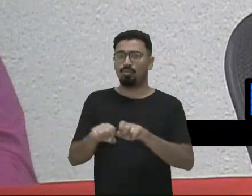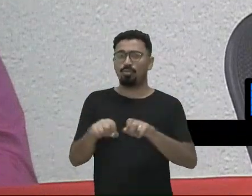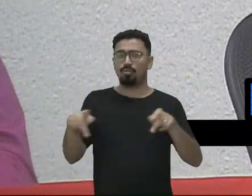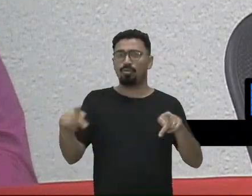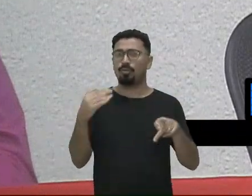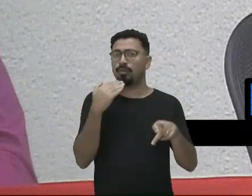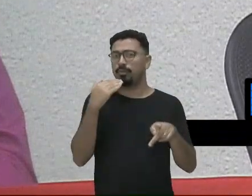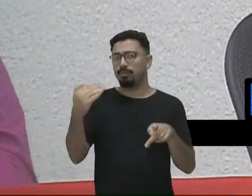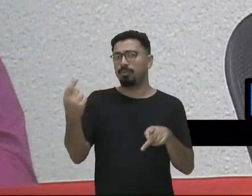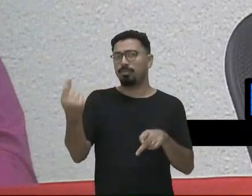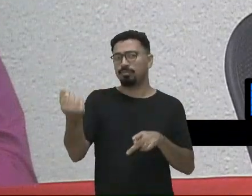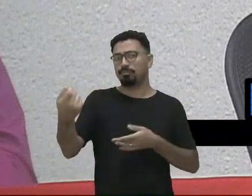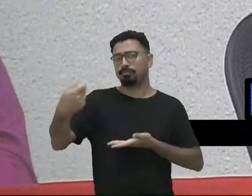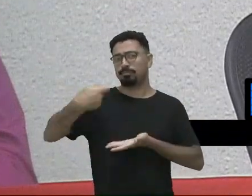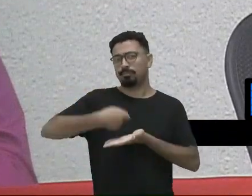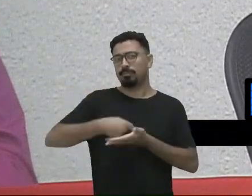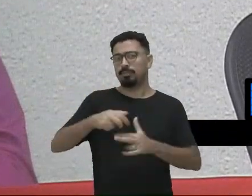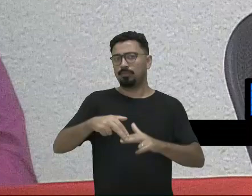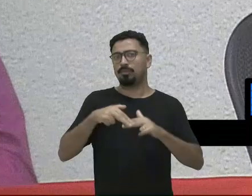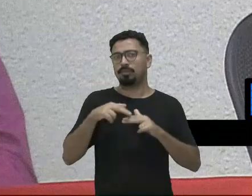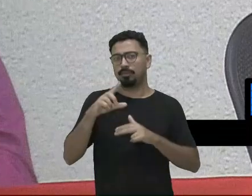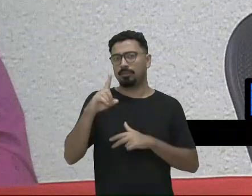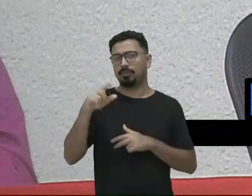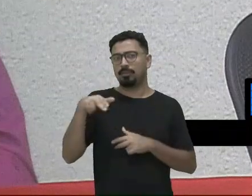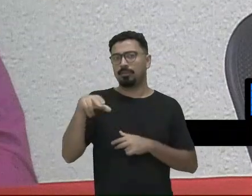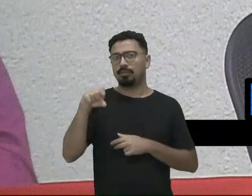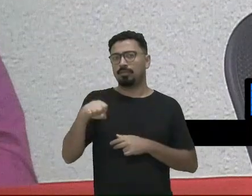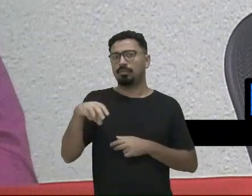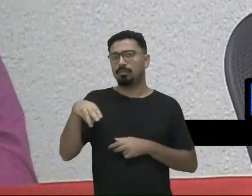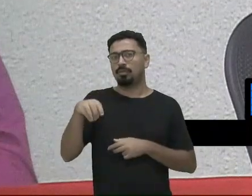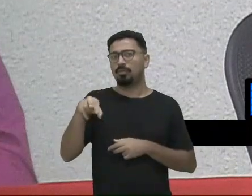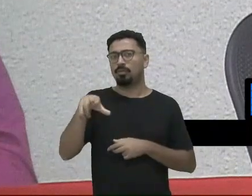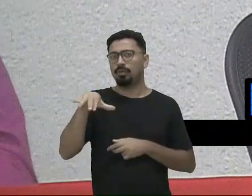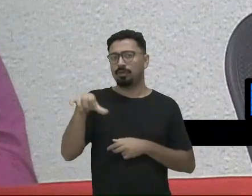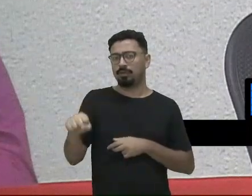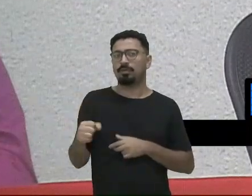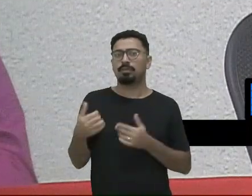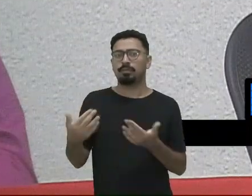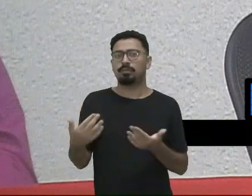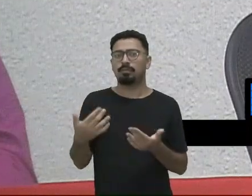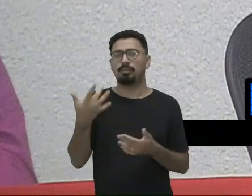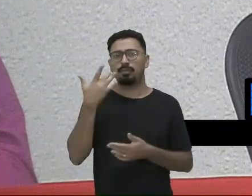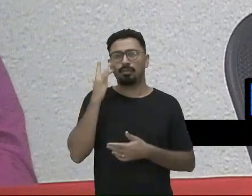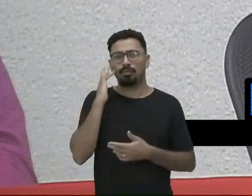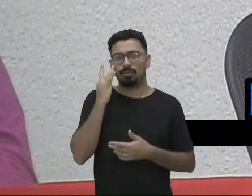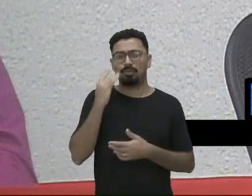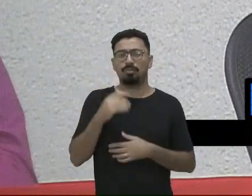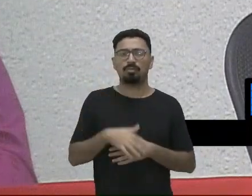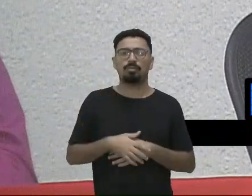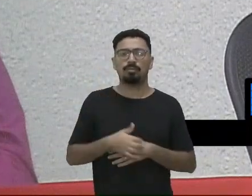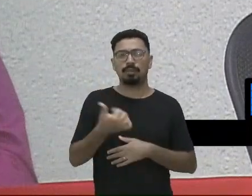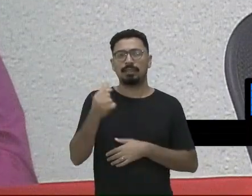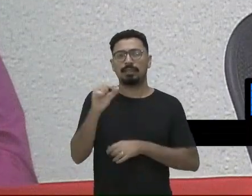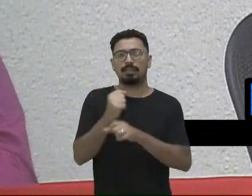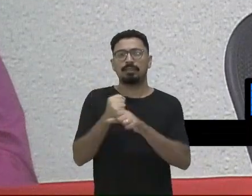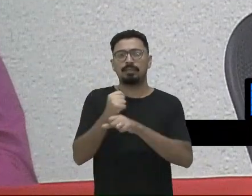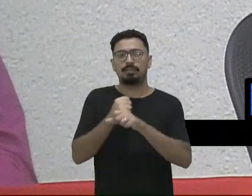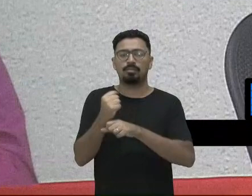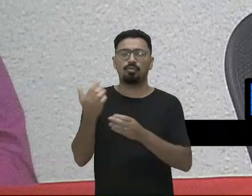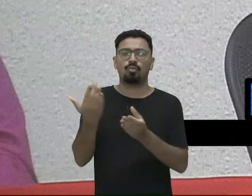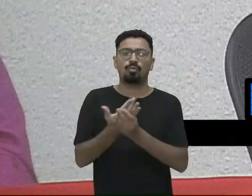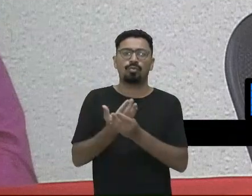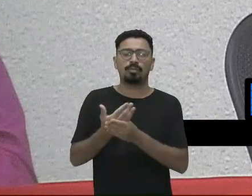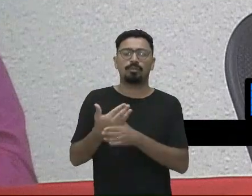pedir a indenização pelos danos morais. Se eu não me engano, já faz pelo menos 10 anos que esse